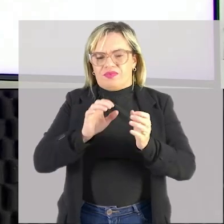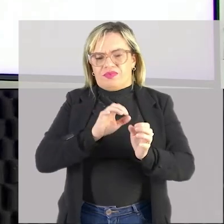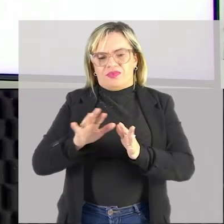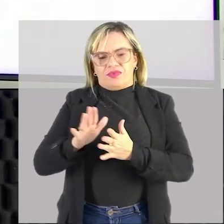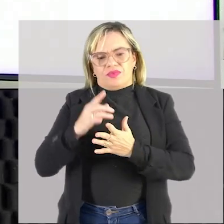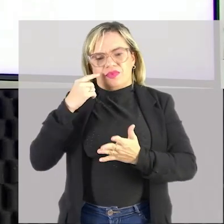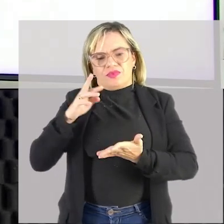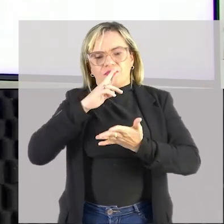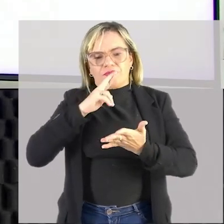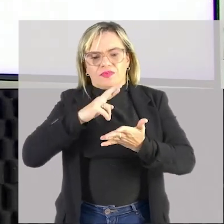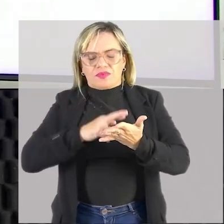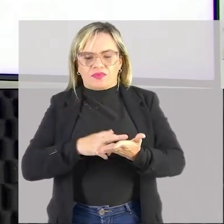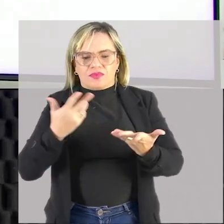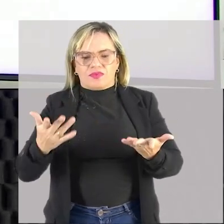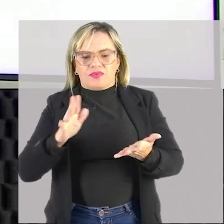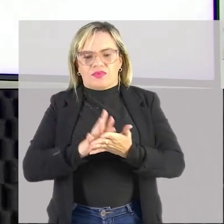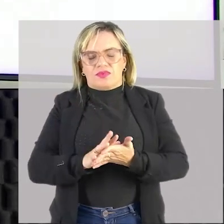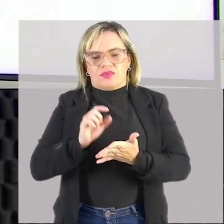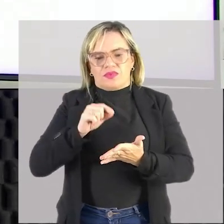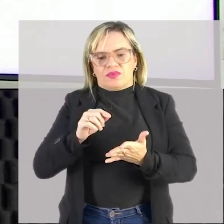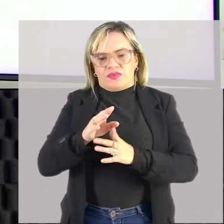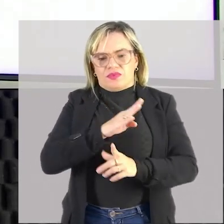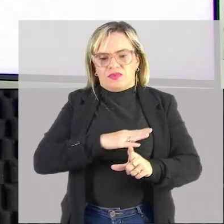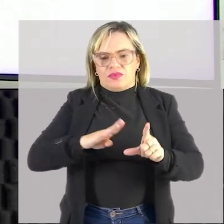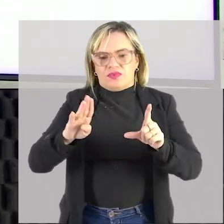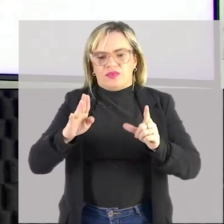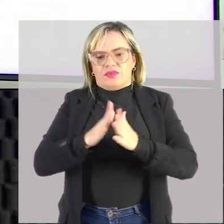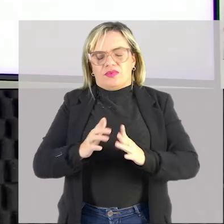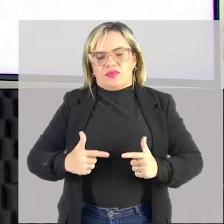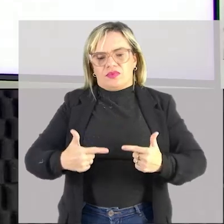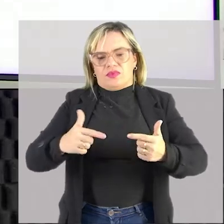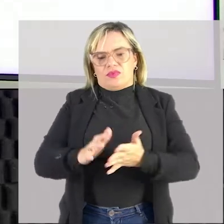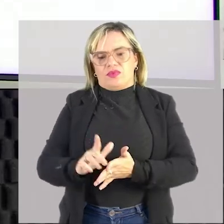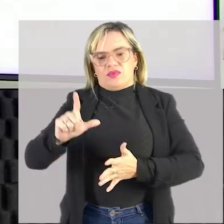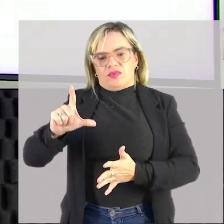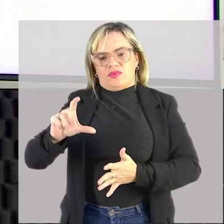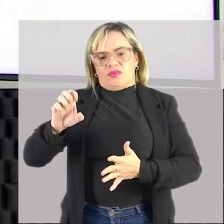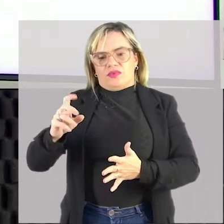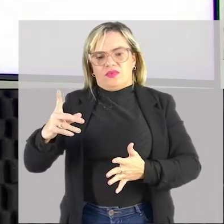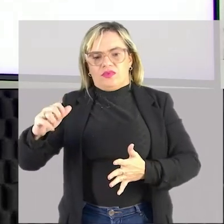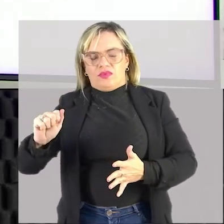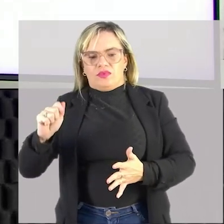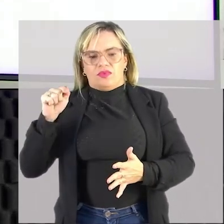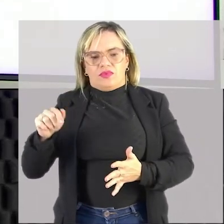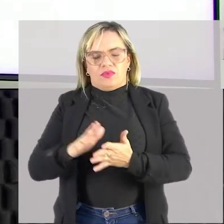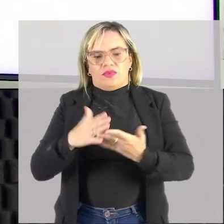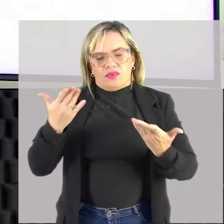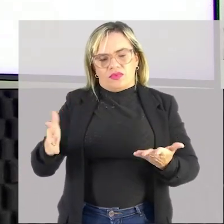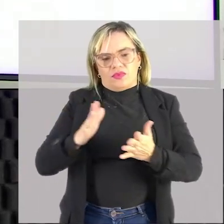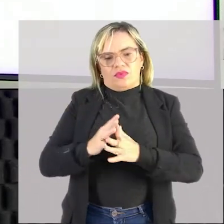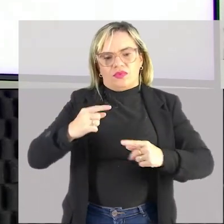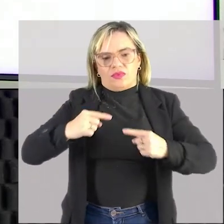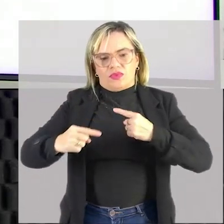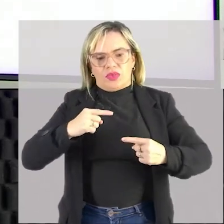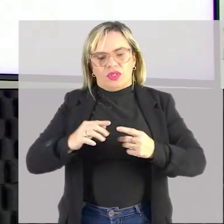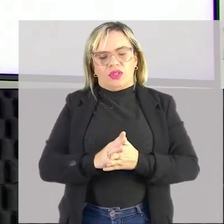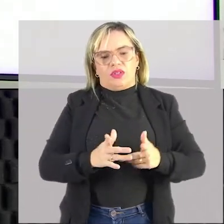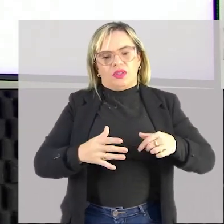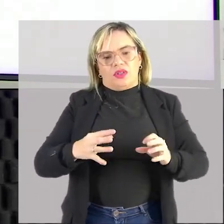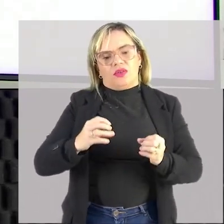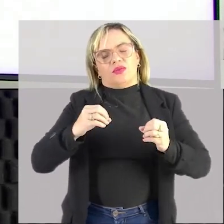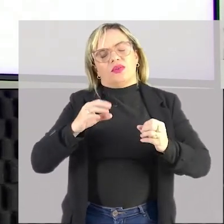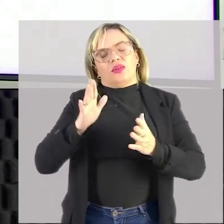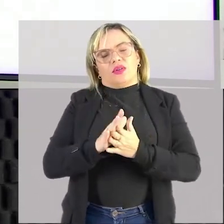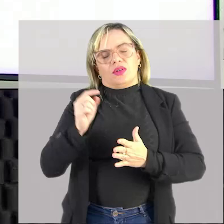Então, a resposta correta dessa questão é a letra B, a Guerra do Leda. Como eu falei, Leão Leda, ele era, de fato, um dos políticos ativos dentro daquela